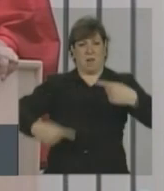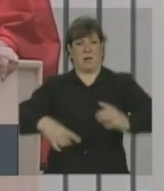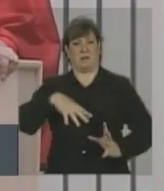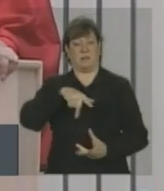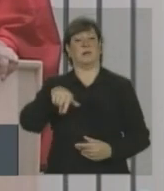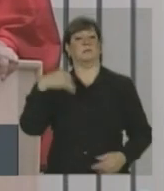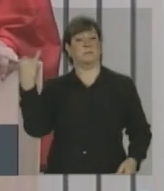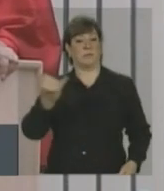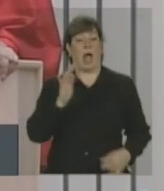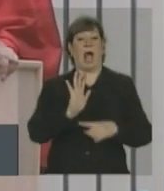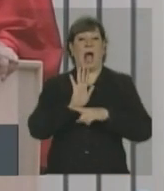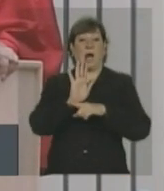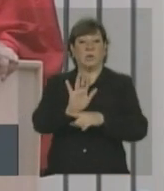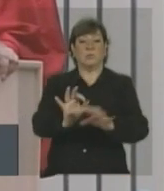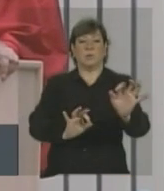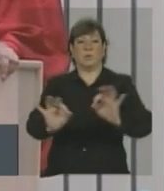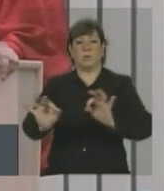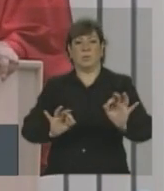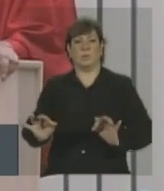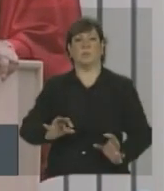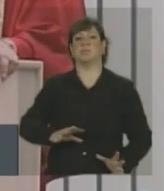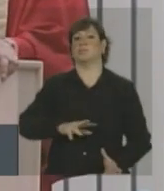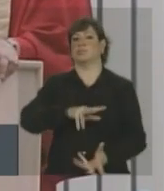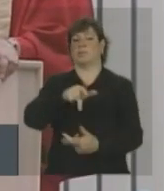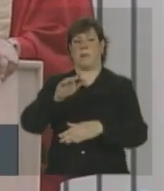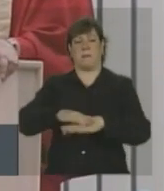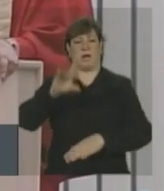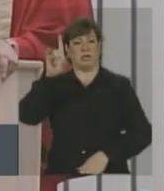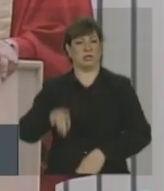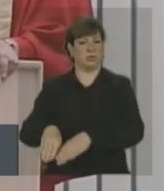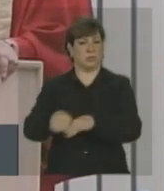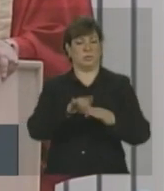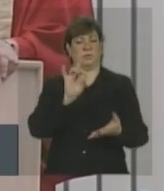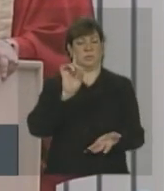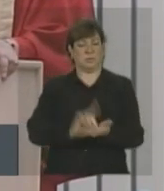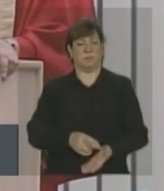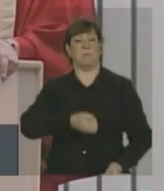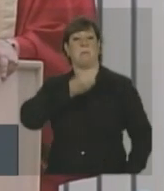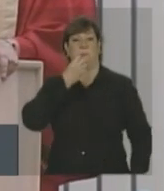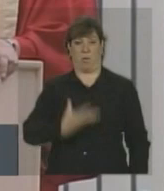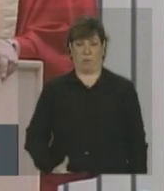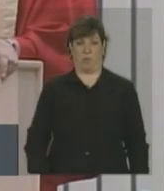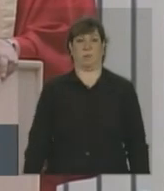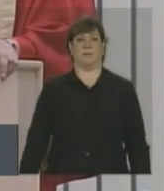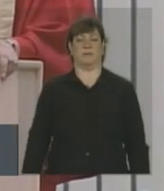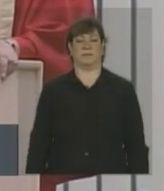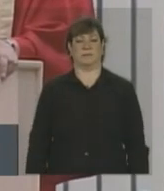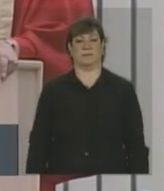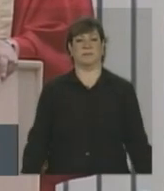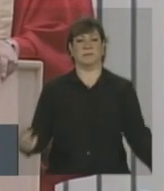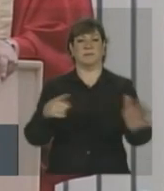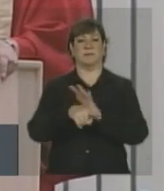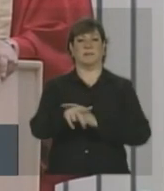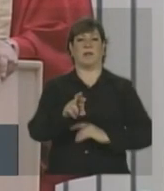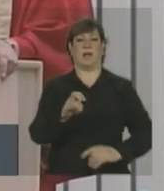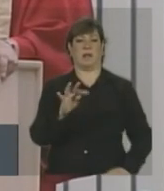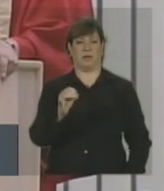a governança global mais democrática, legítima e eficaz. Senhor